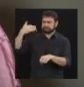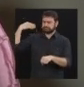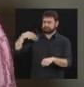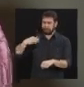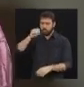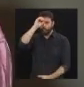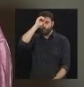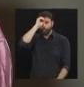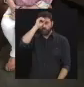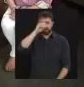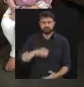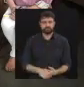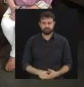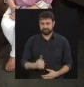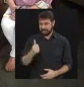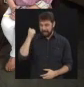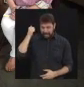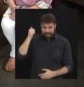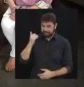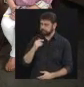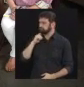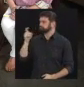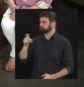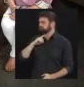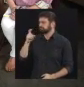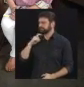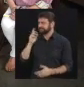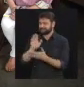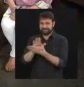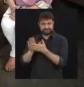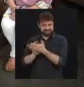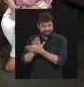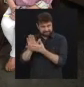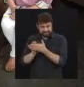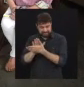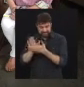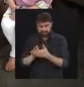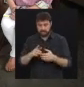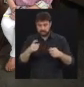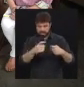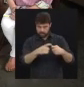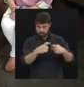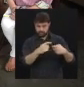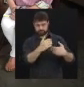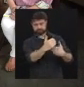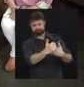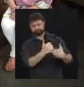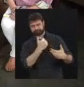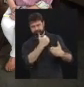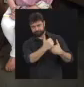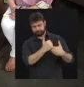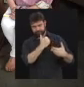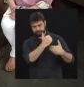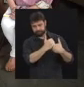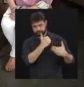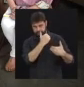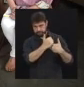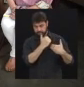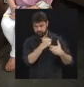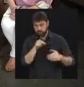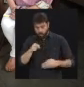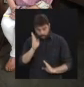tinha informação, né? Não se tinha, e a partir dessa indicação, né, que foi dada por